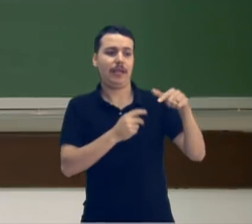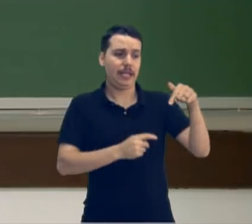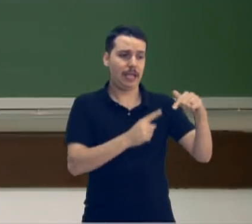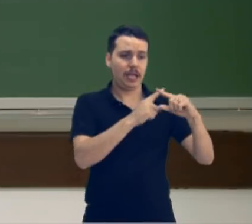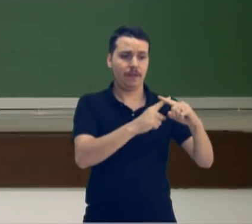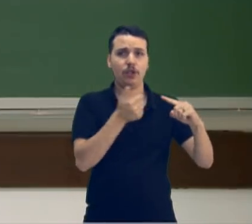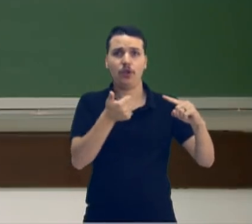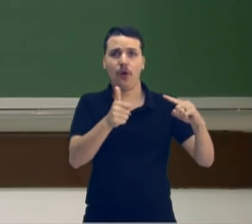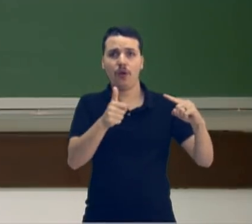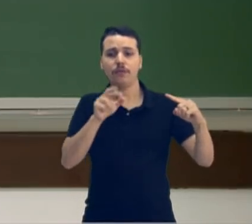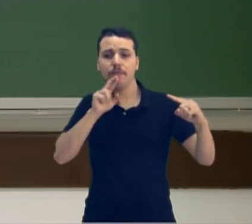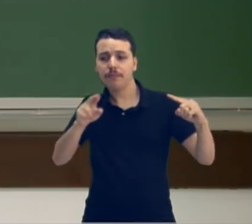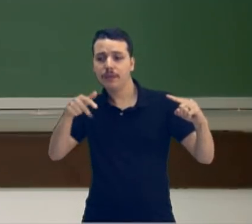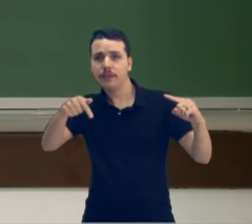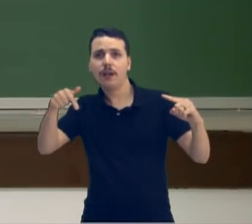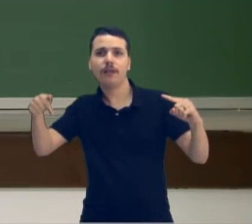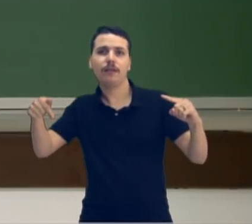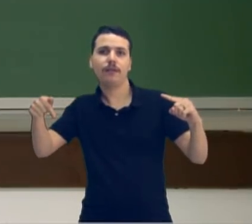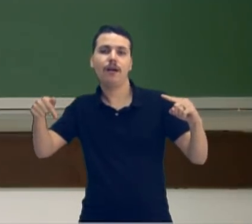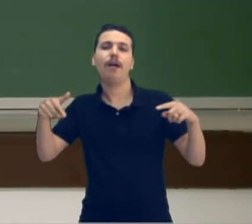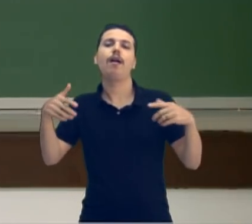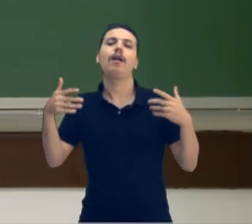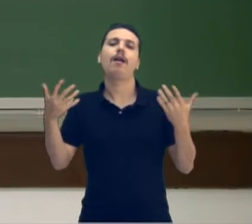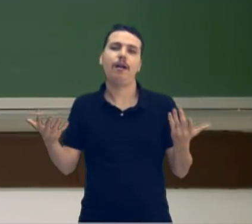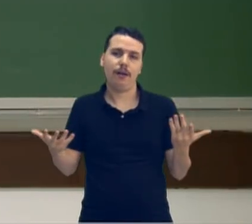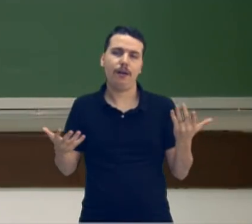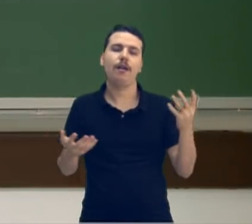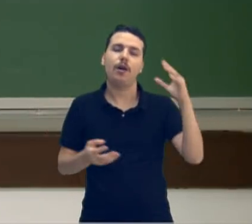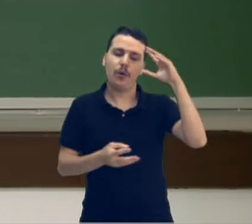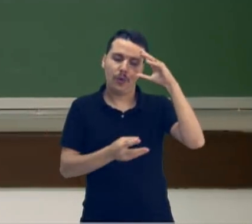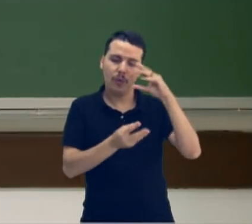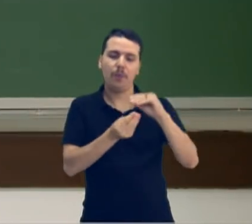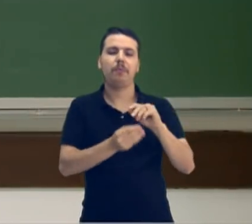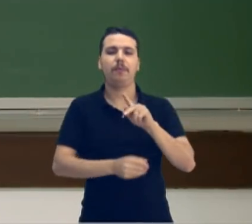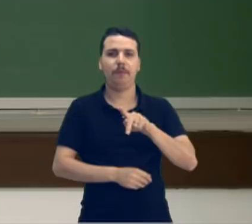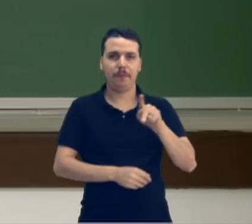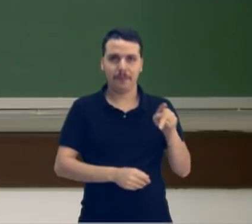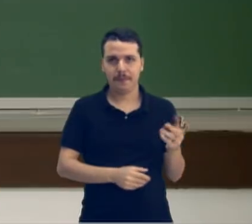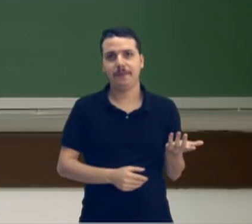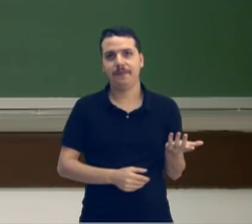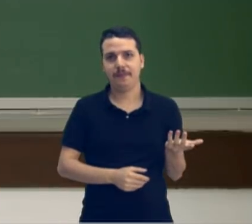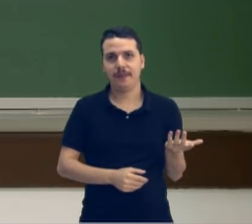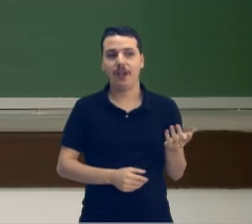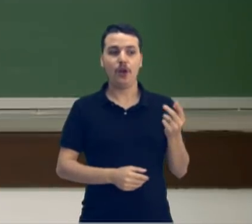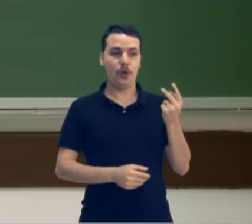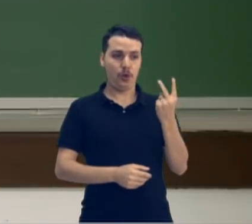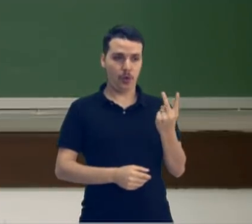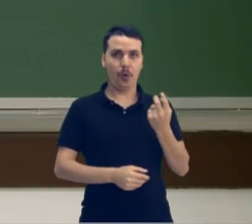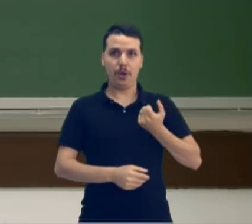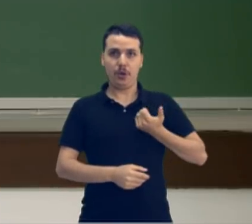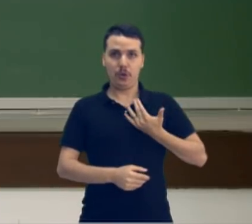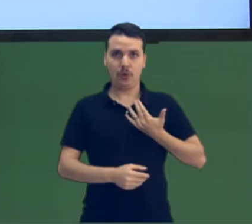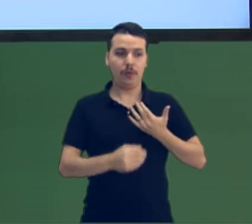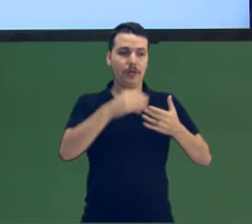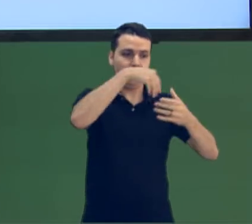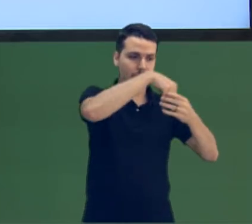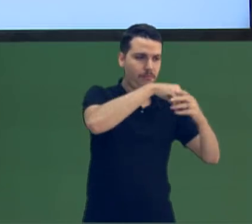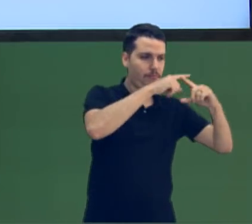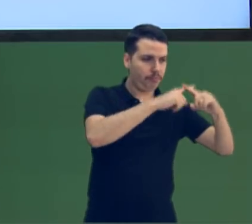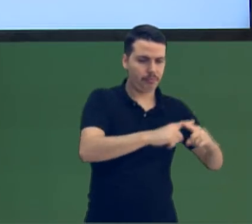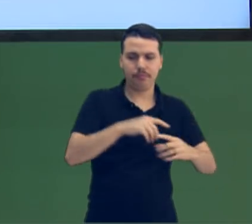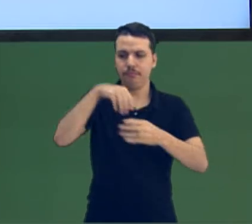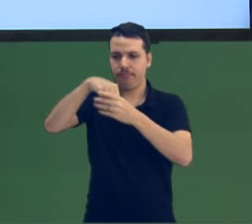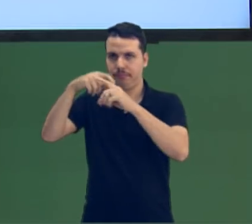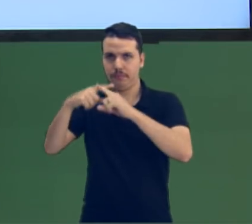dar 77? Então entendi, professora. Quando eu tenho dois números que são múltiplos entre si,